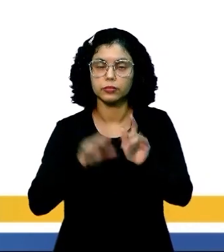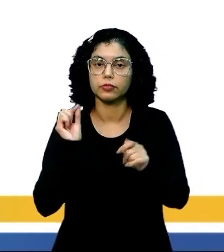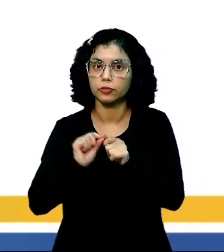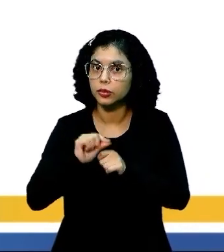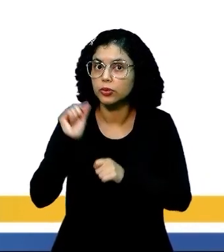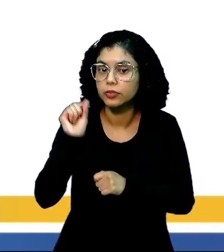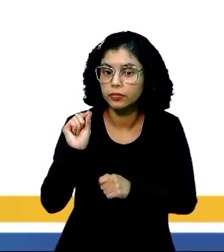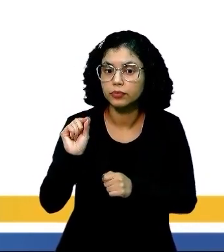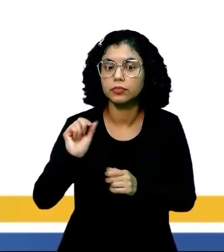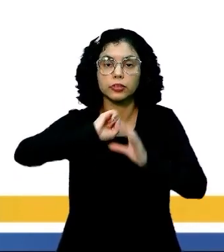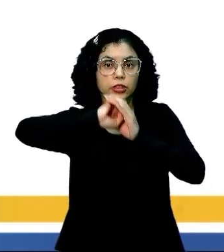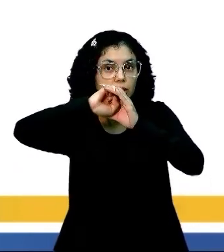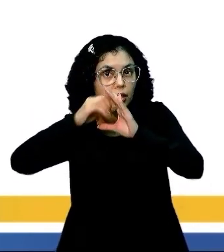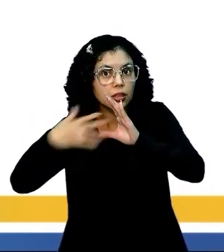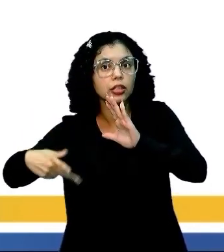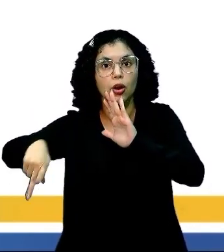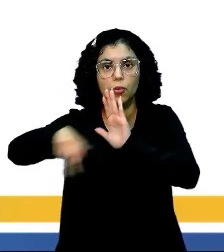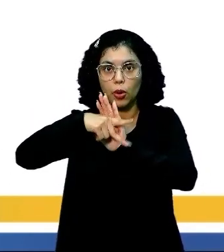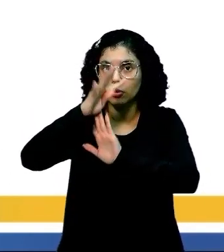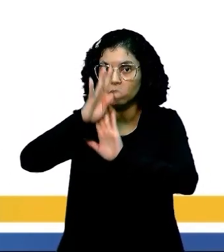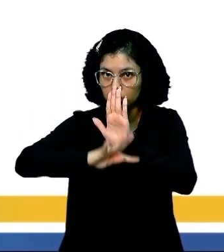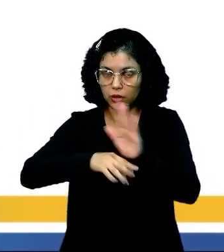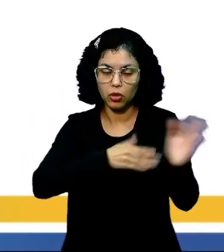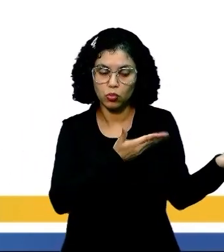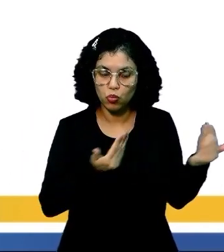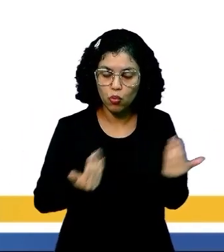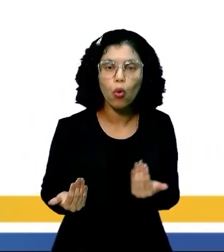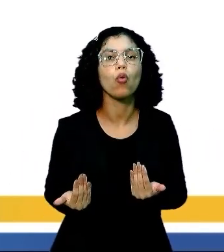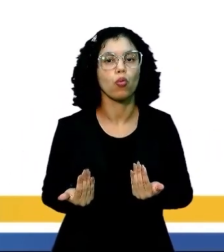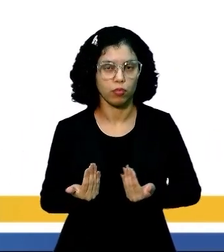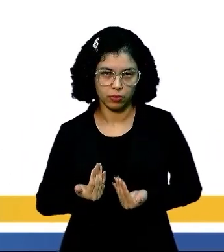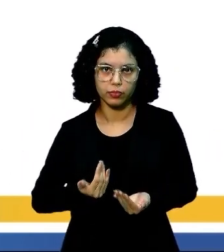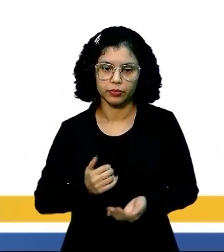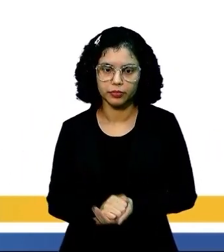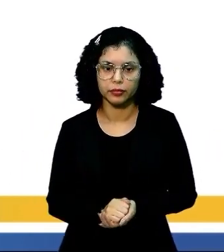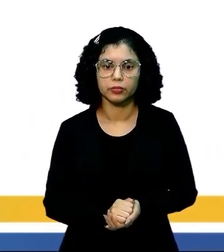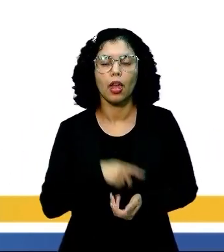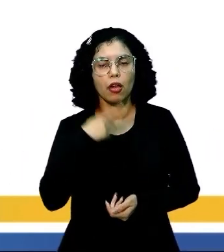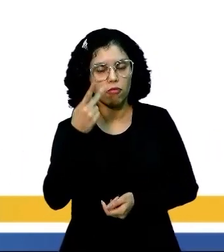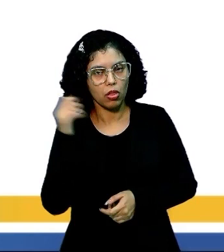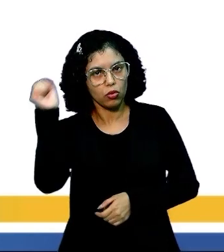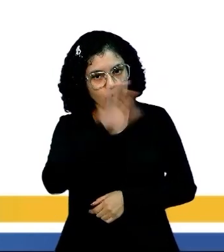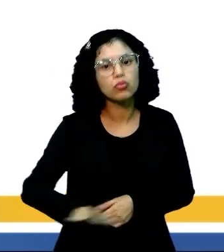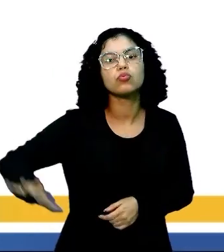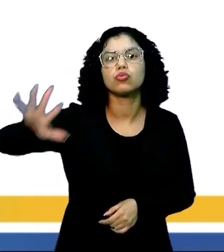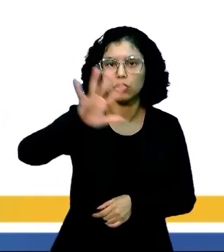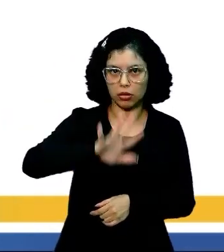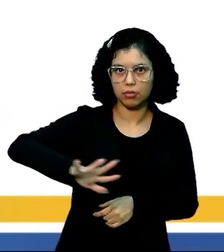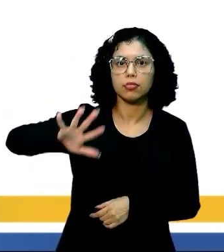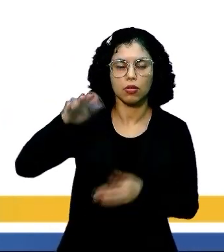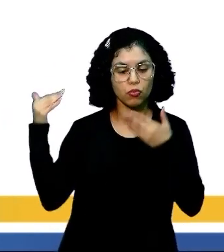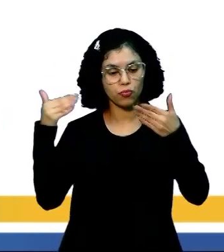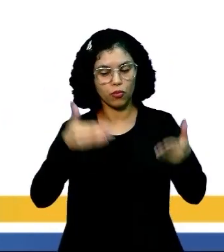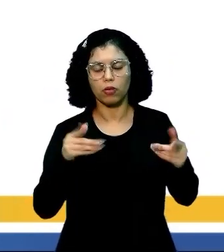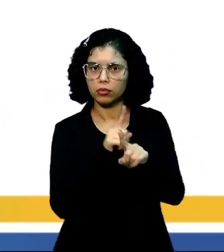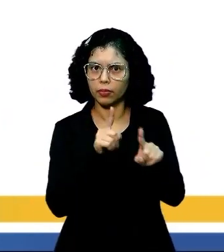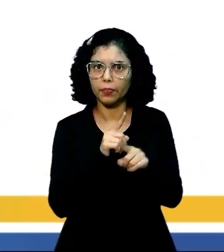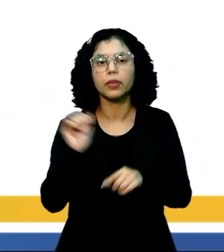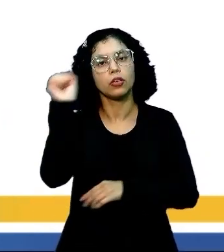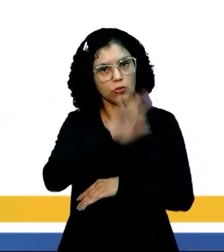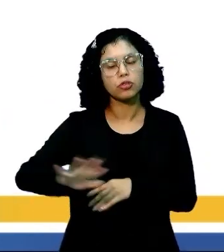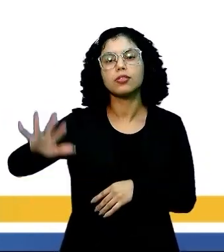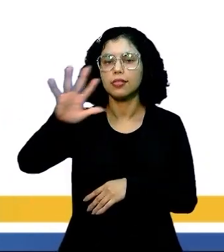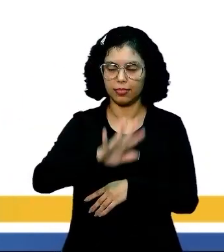quê? São características dos jovens hoje em dia. Não falou ali em objetivo da geração, falou